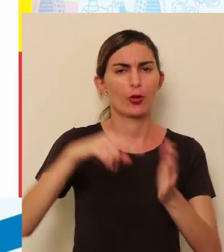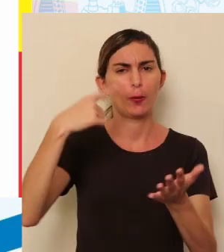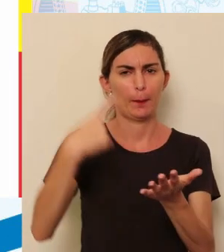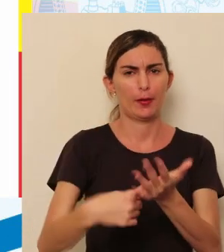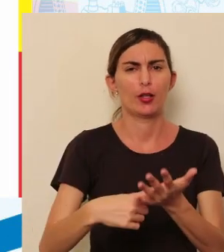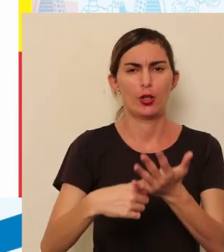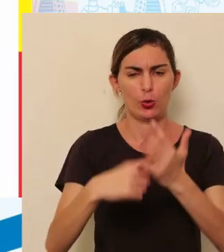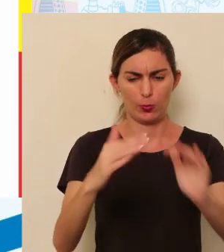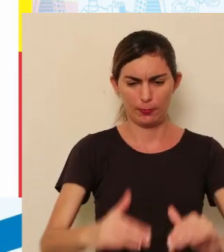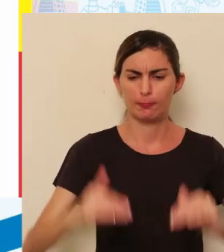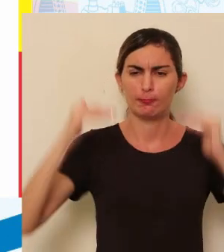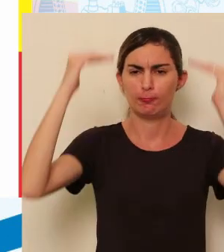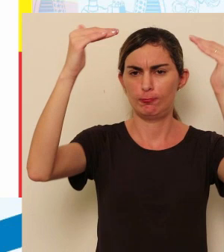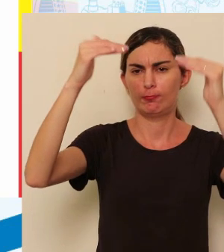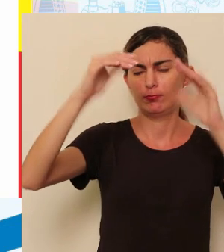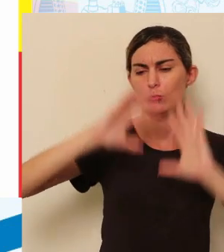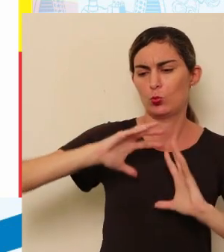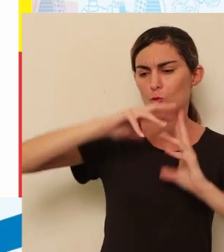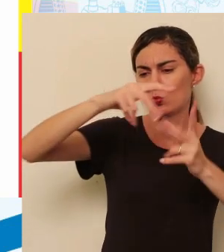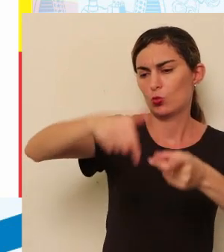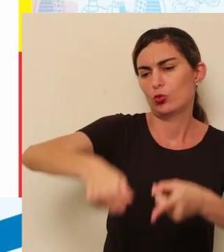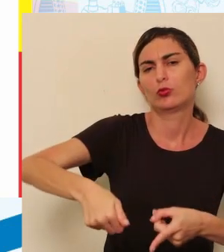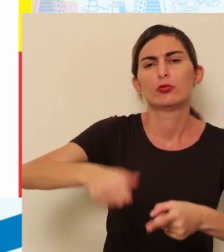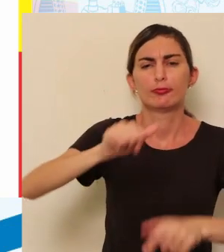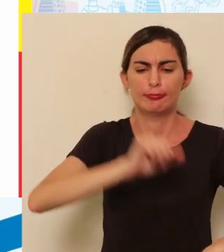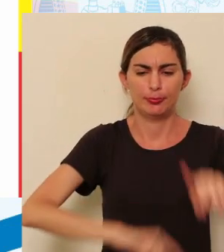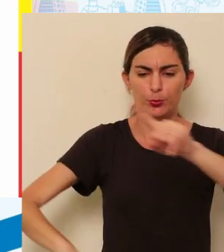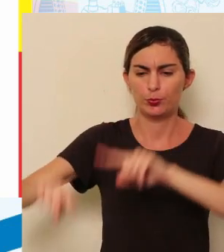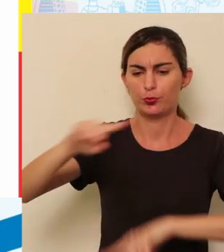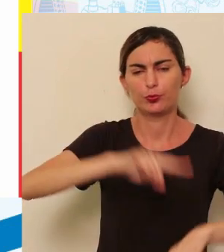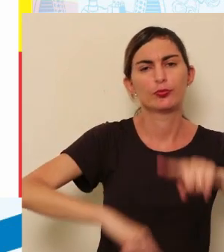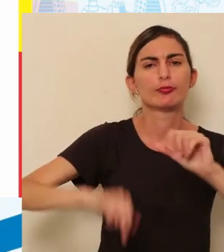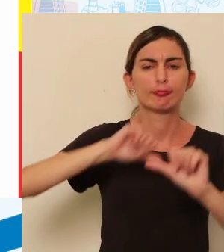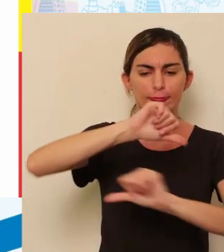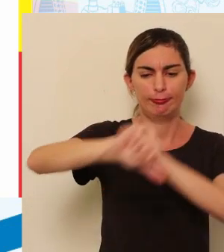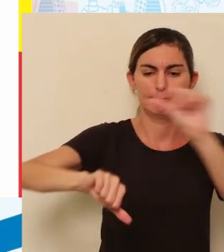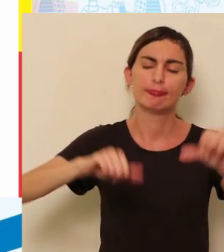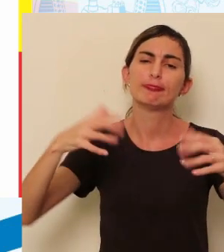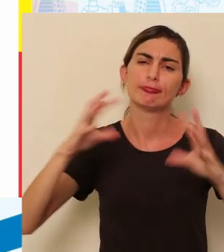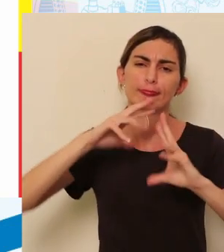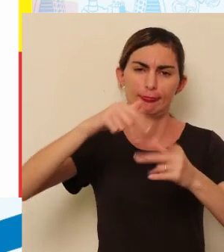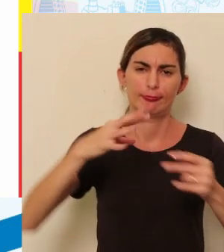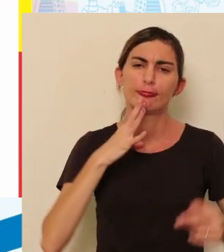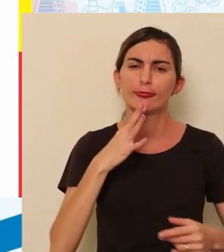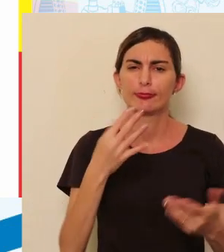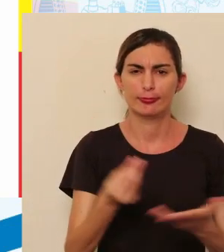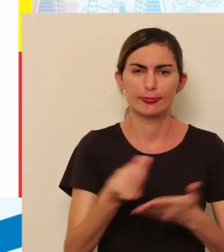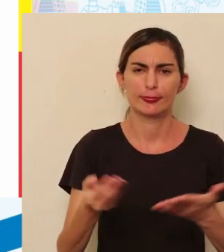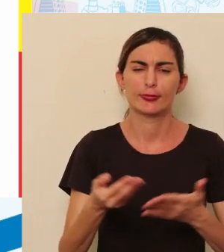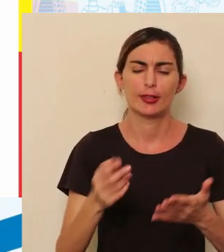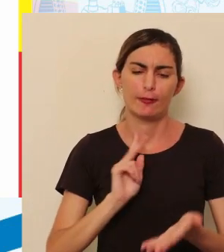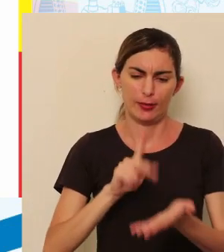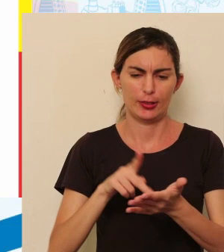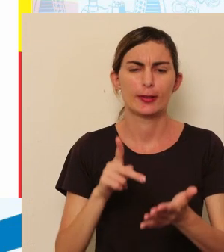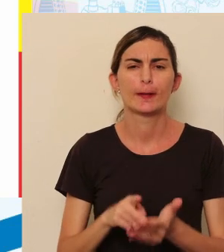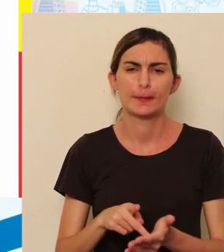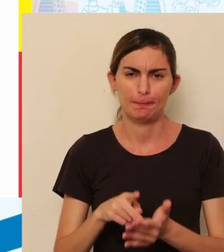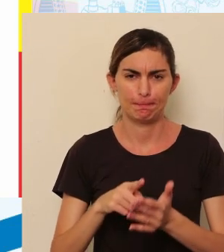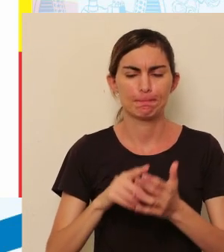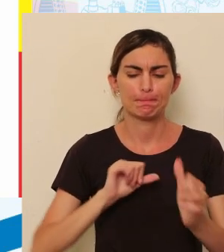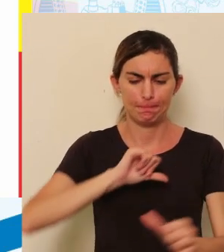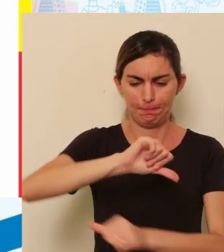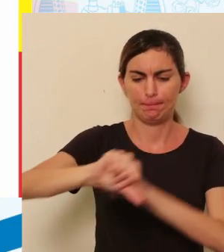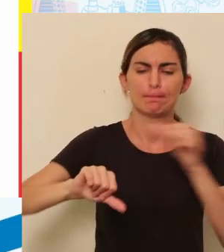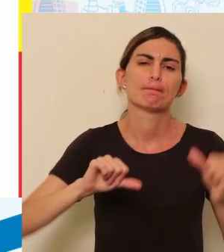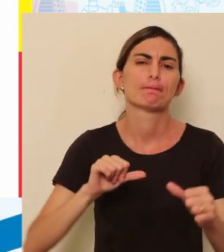chegada marcou o início de sua supremacia sobre o mundo e transformou a face do mundo conhecido até então. Não deixa de ser verdade